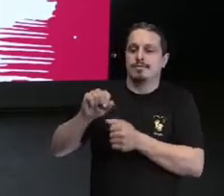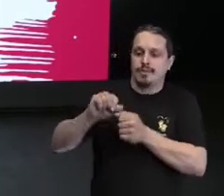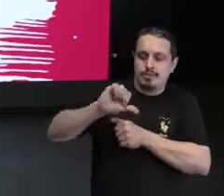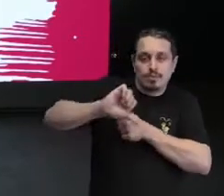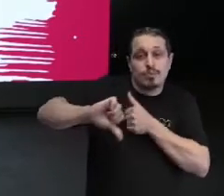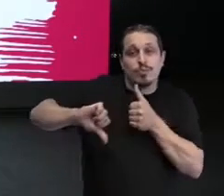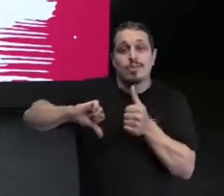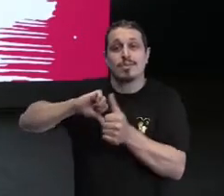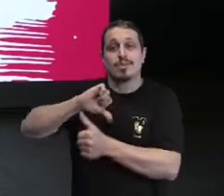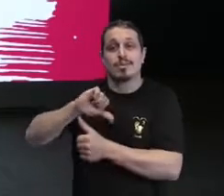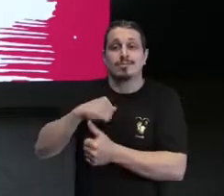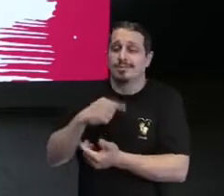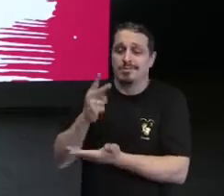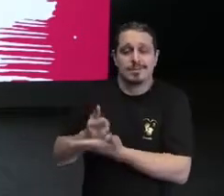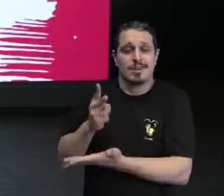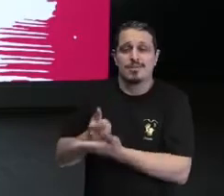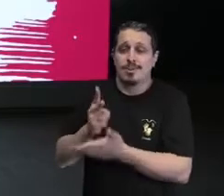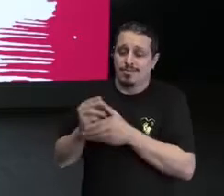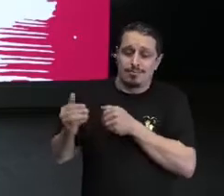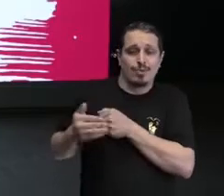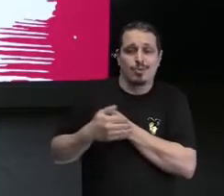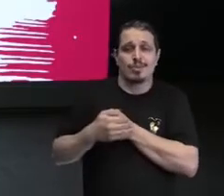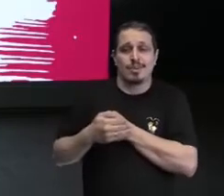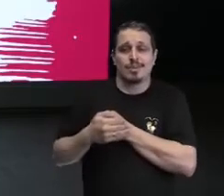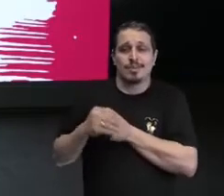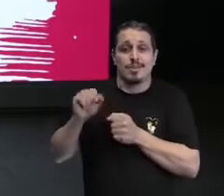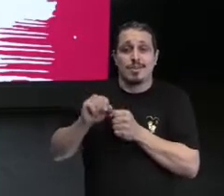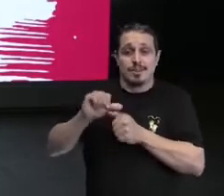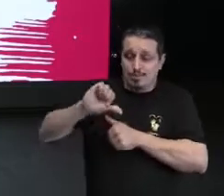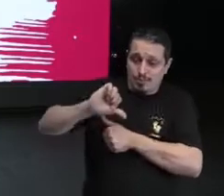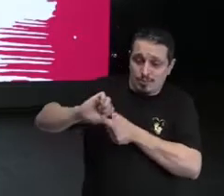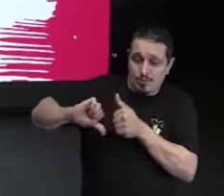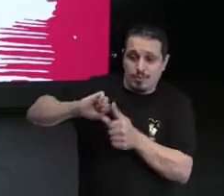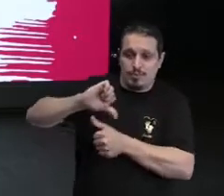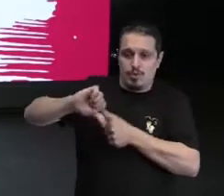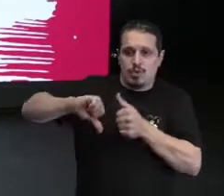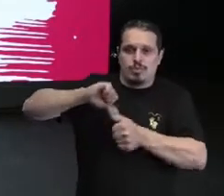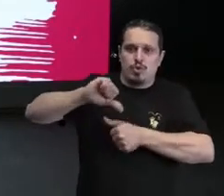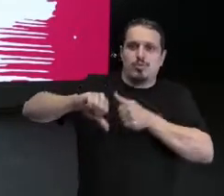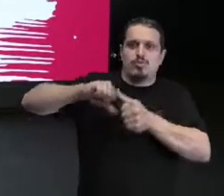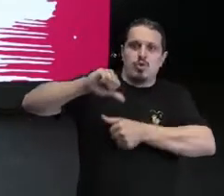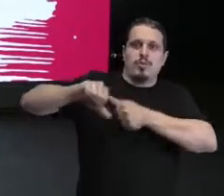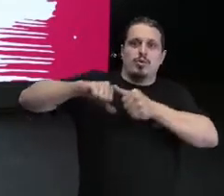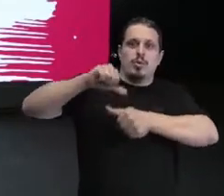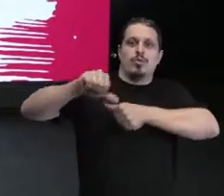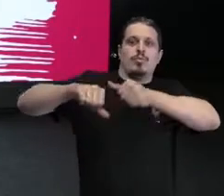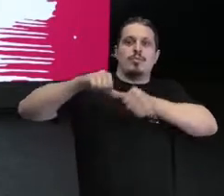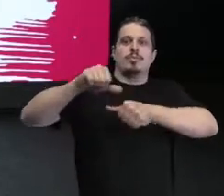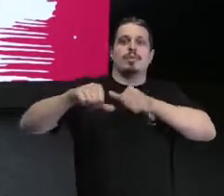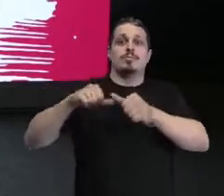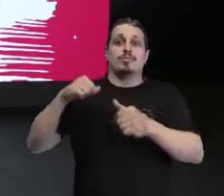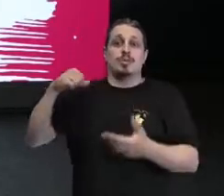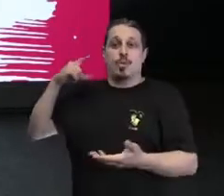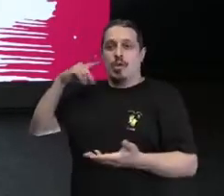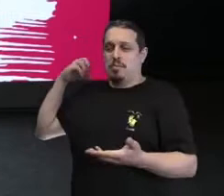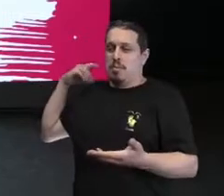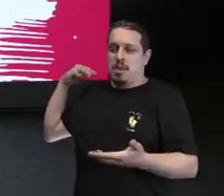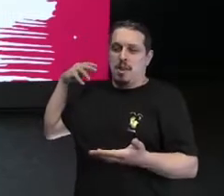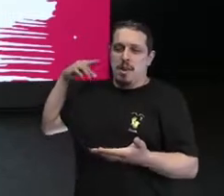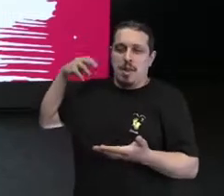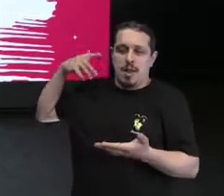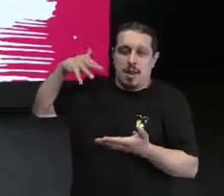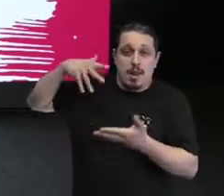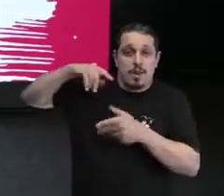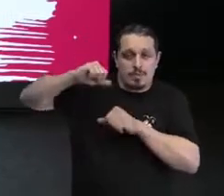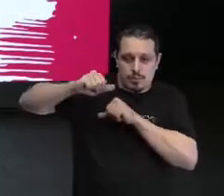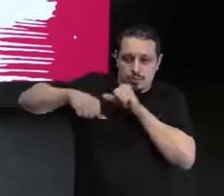ainda, que eu tenho passado por essa metamorfose gigantesca desde aquela época, mudando aí a minha cabeça, mudando o meu